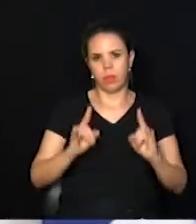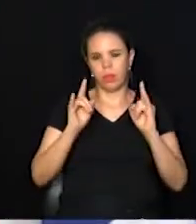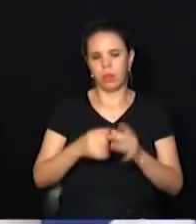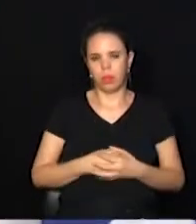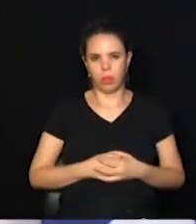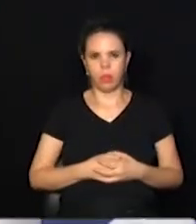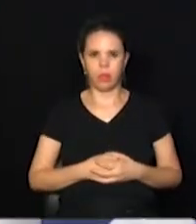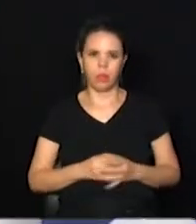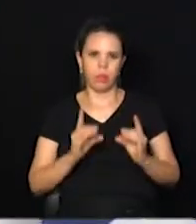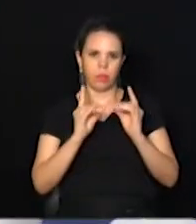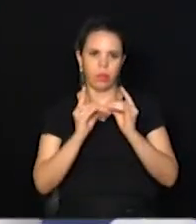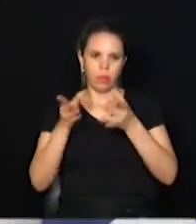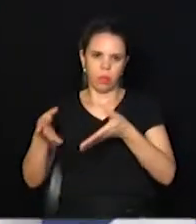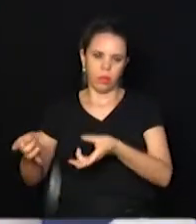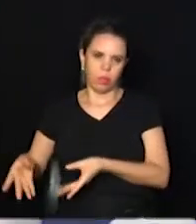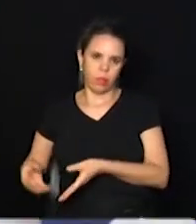velório